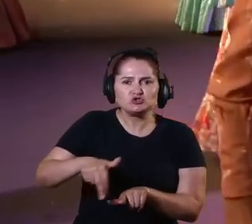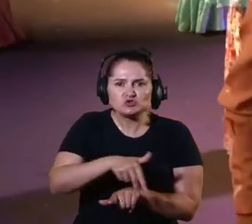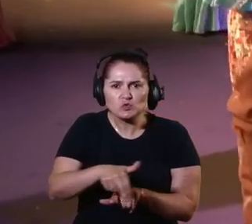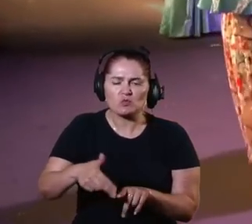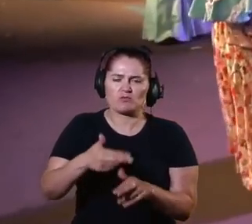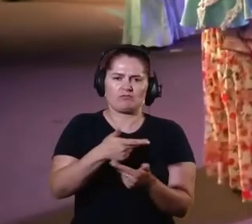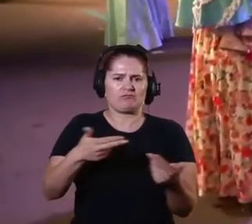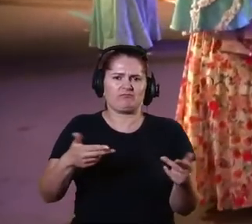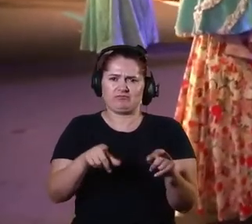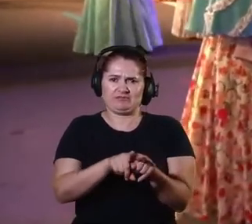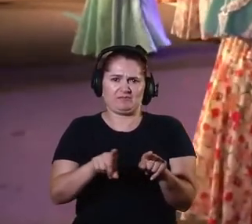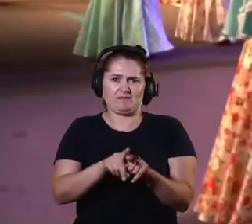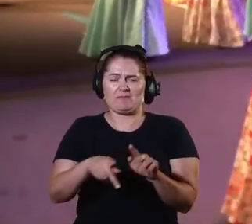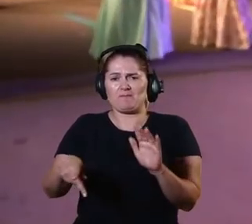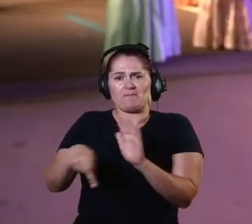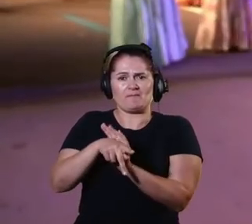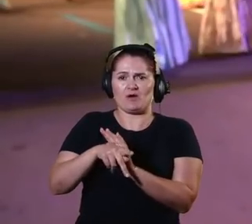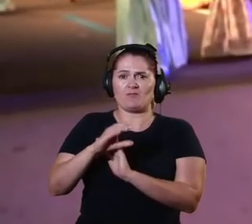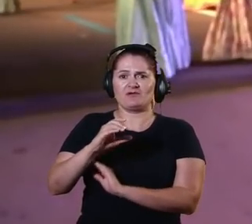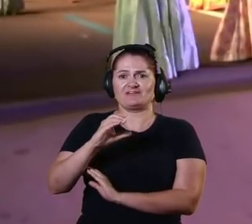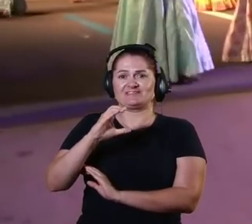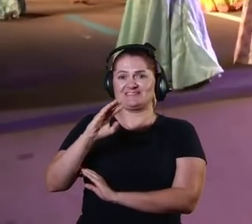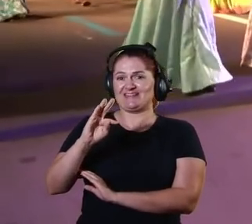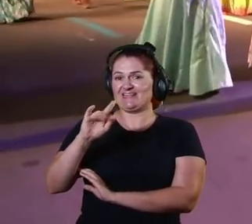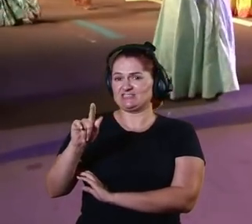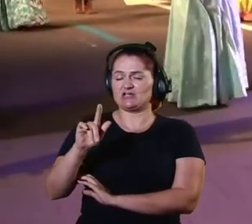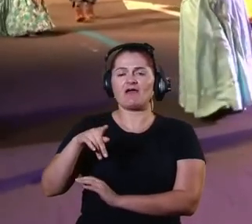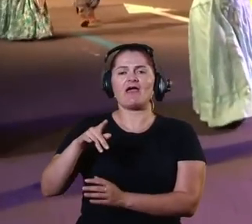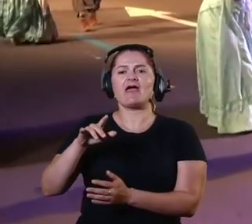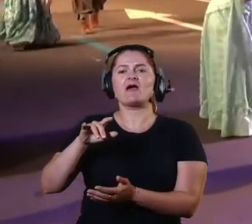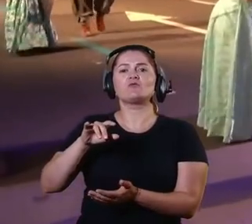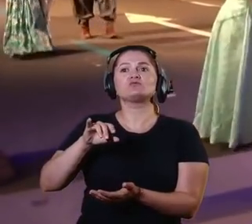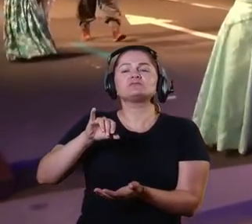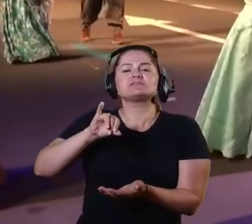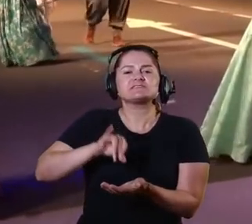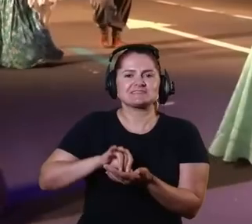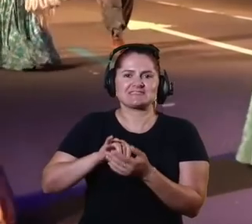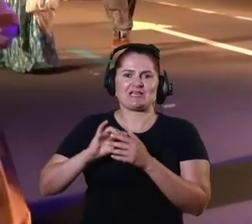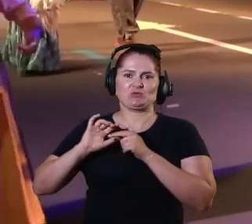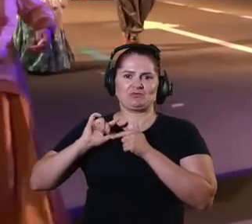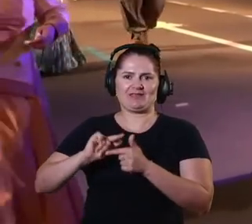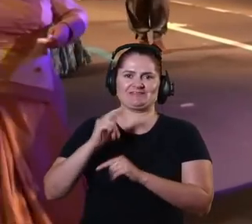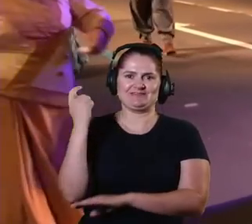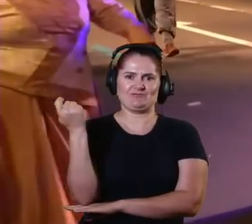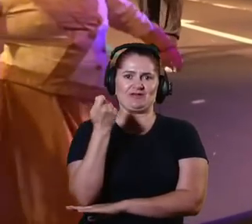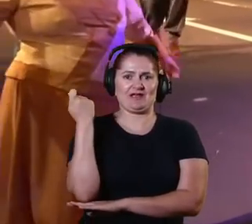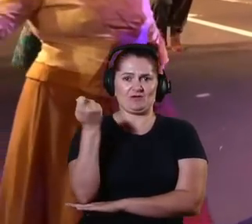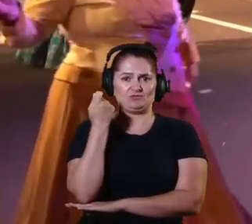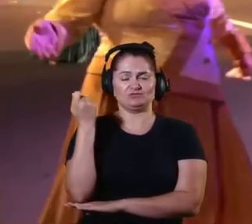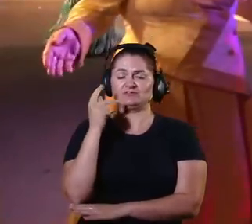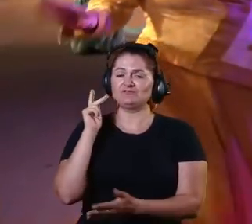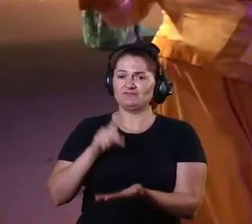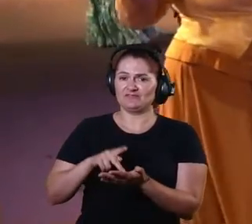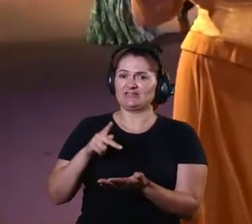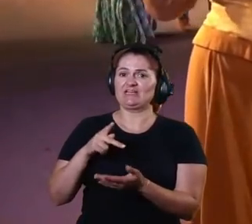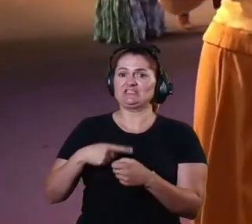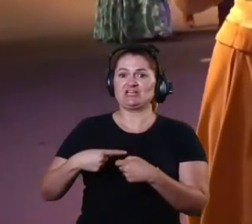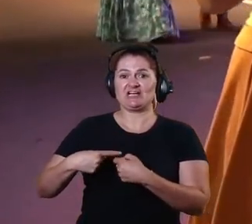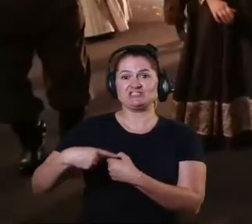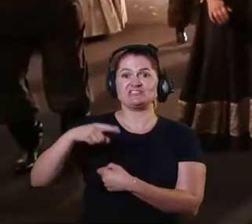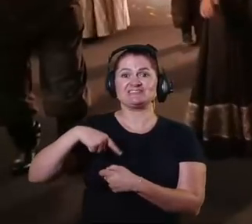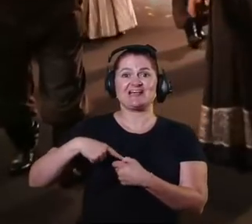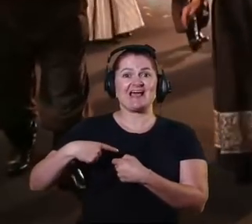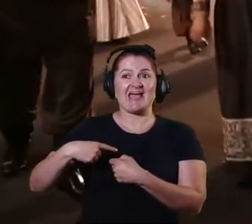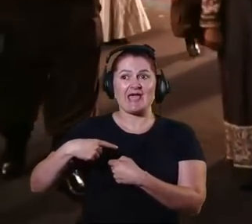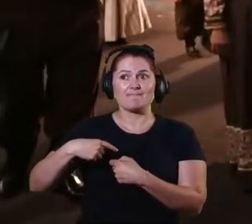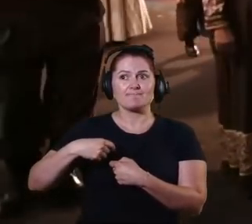CTG é um centro de tradições gaúchas e Caxias do Sul é a cidade com o maior número de CTGs no mundo. Tão